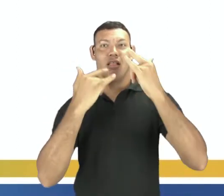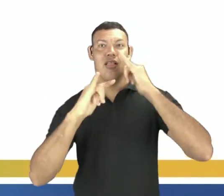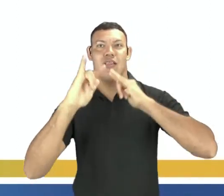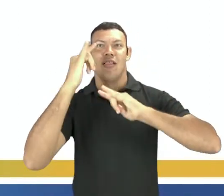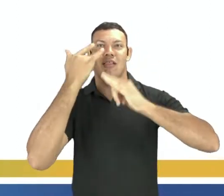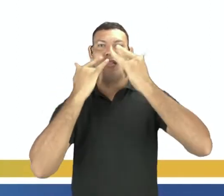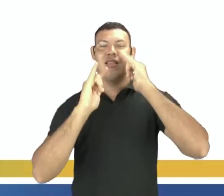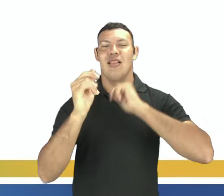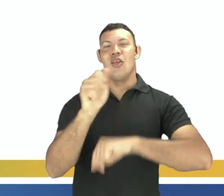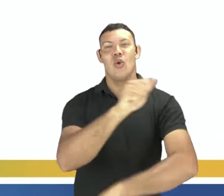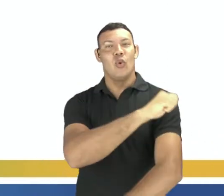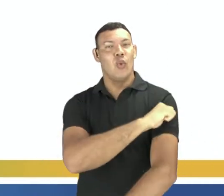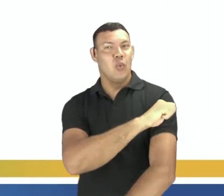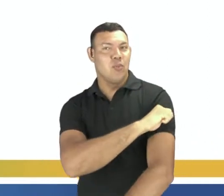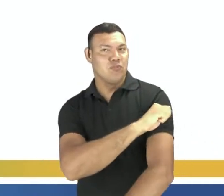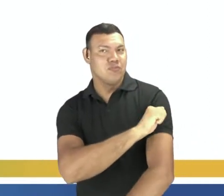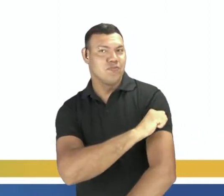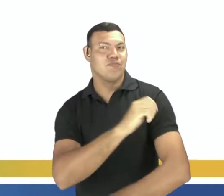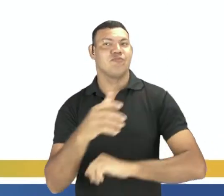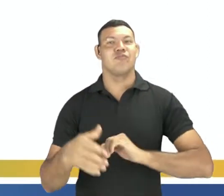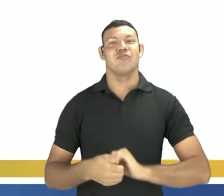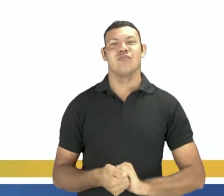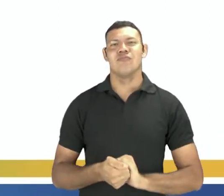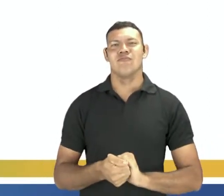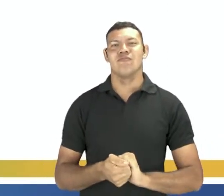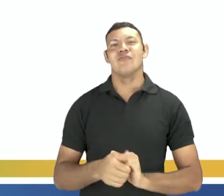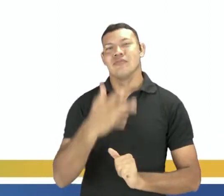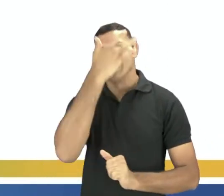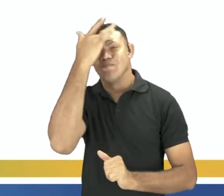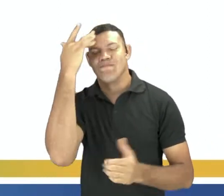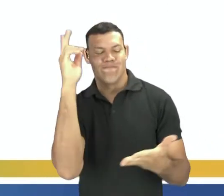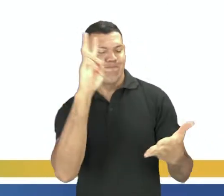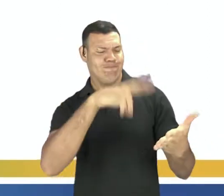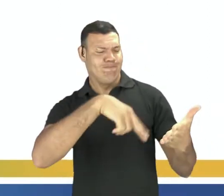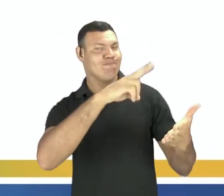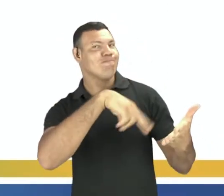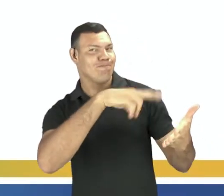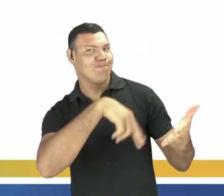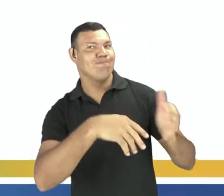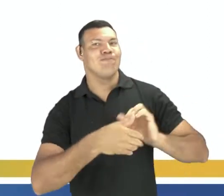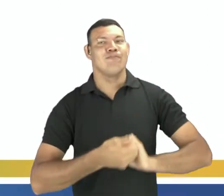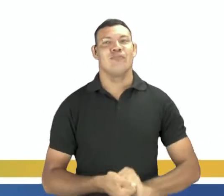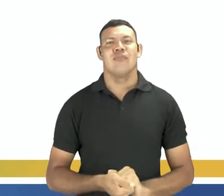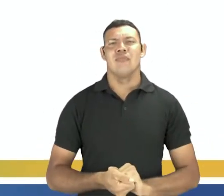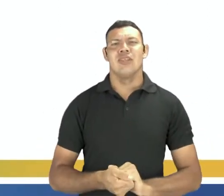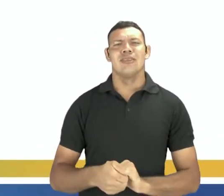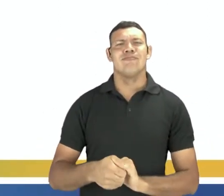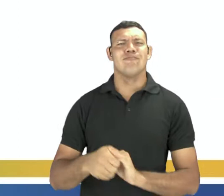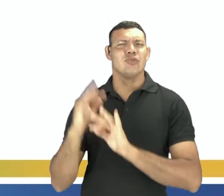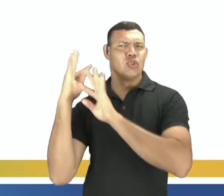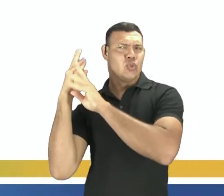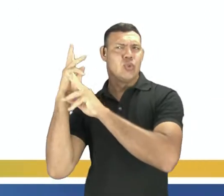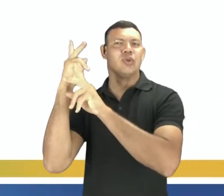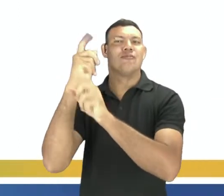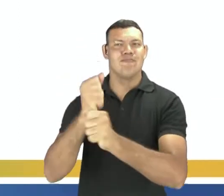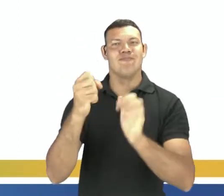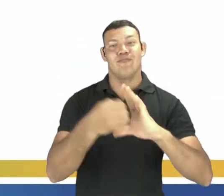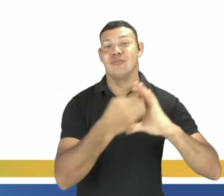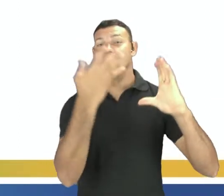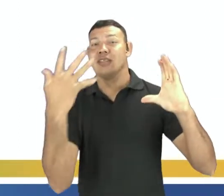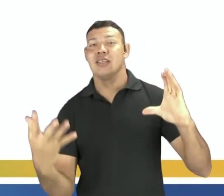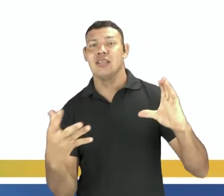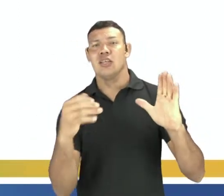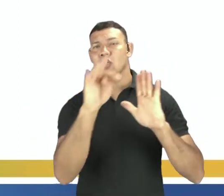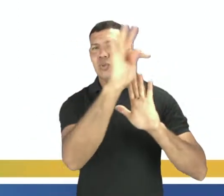né? Entreter a pessoa que está lendo o texto. Vamos lá, para relembrar as características do texto